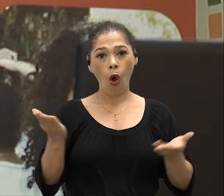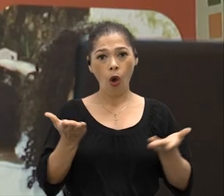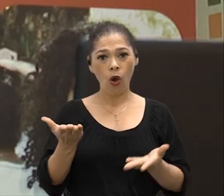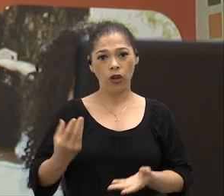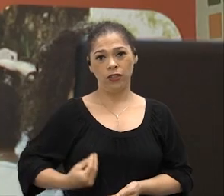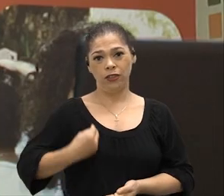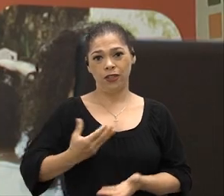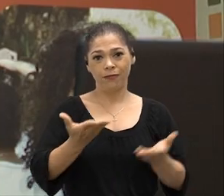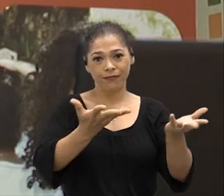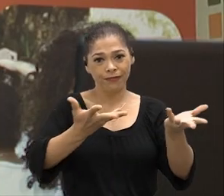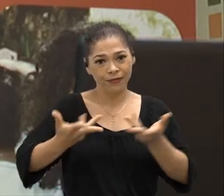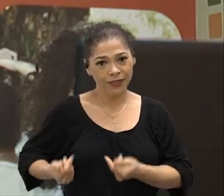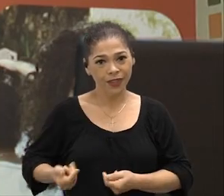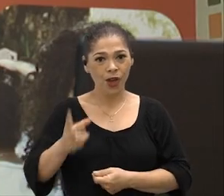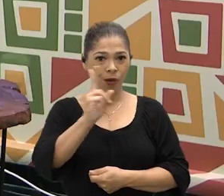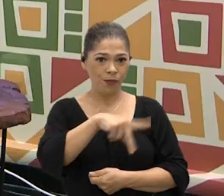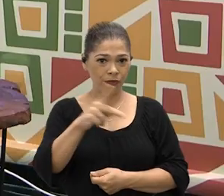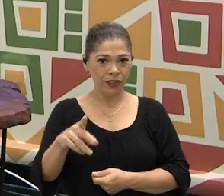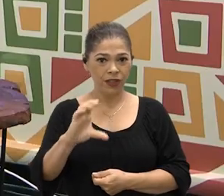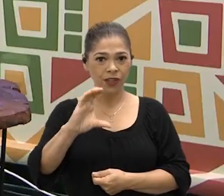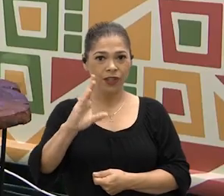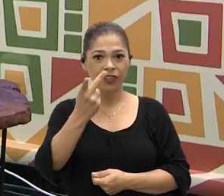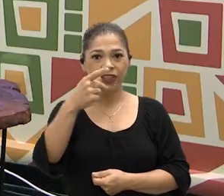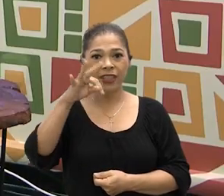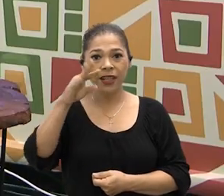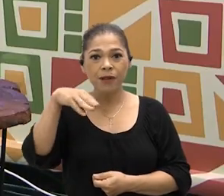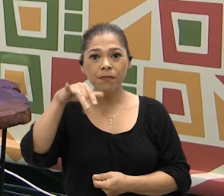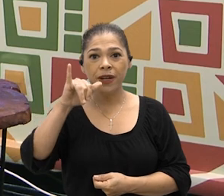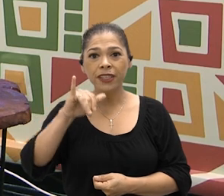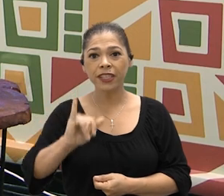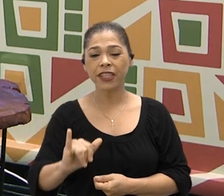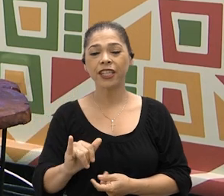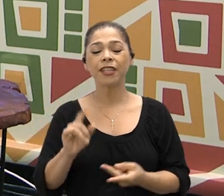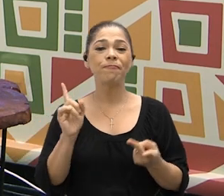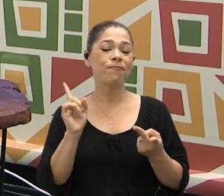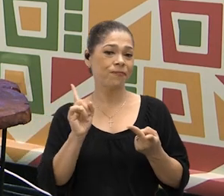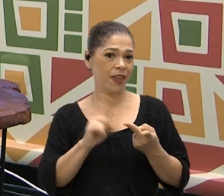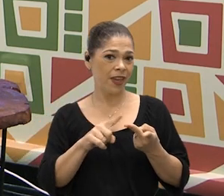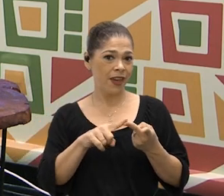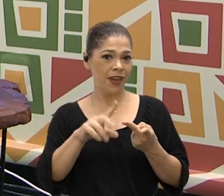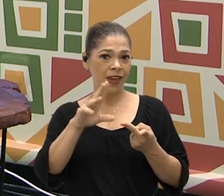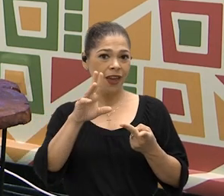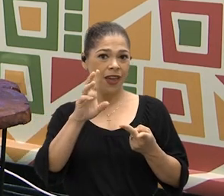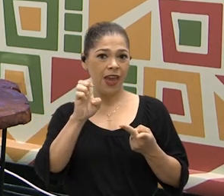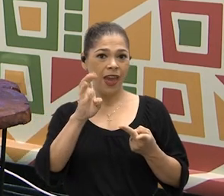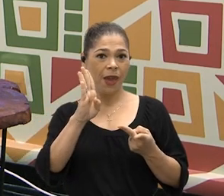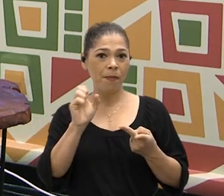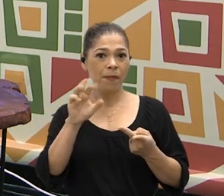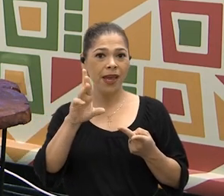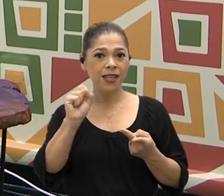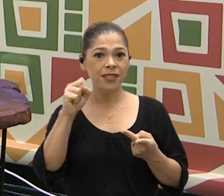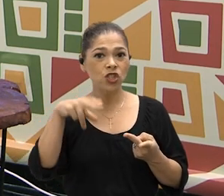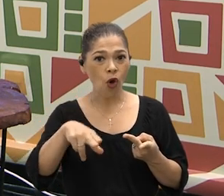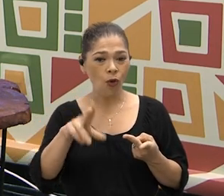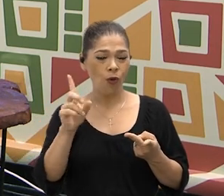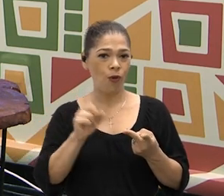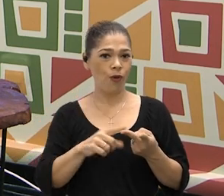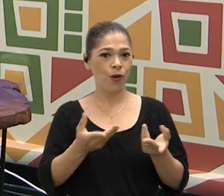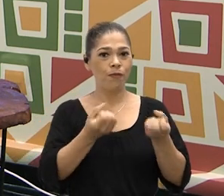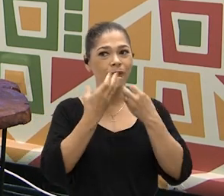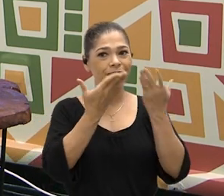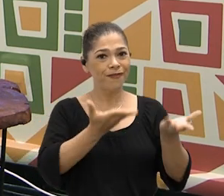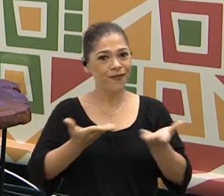Hoje nós estamos recebendo os professores sintonia Alves e Emerson Teixeira